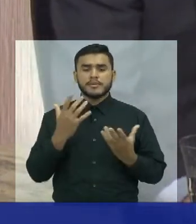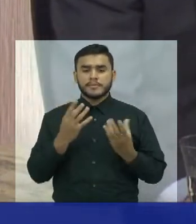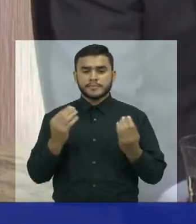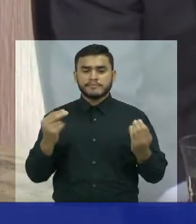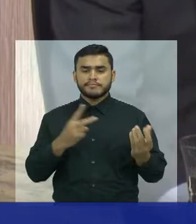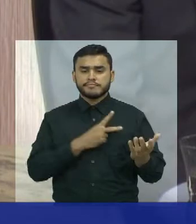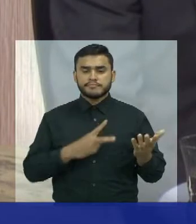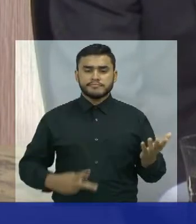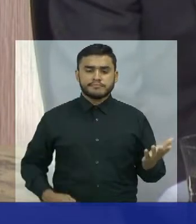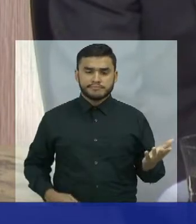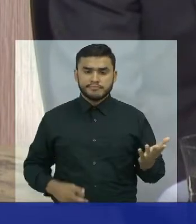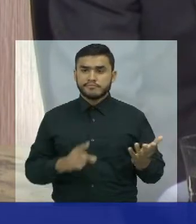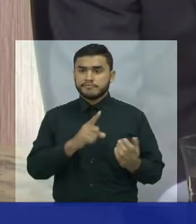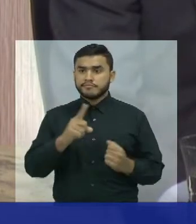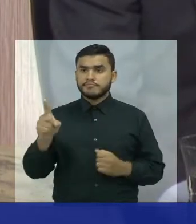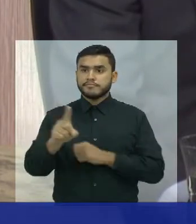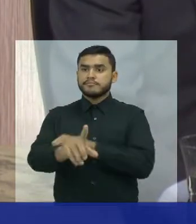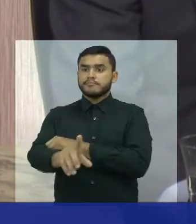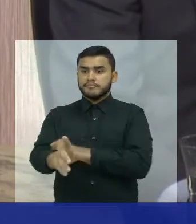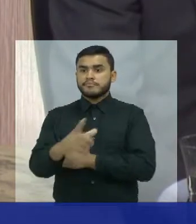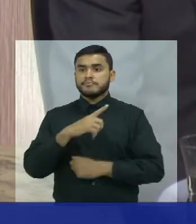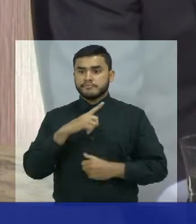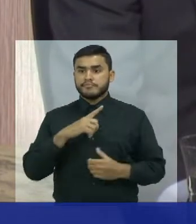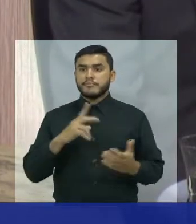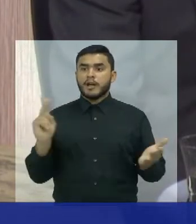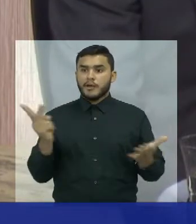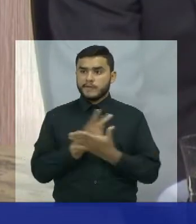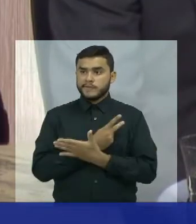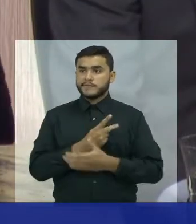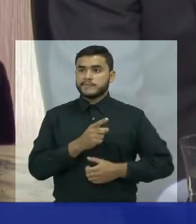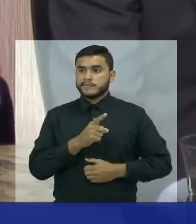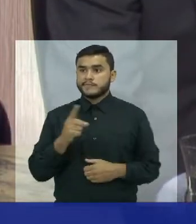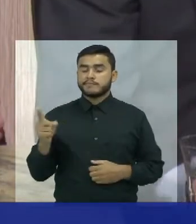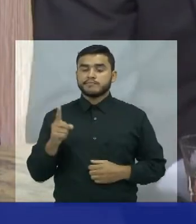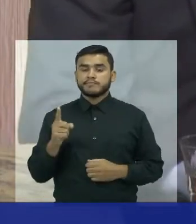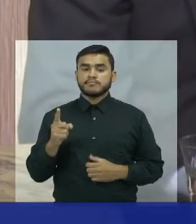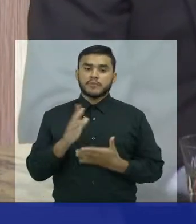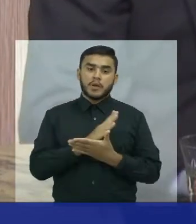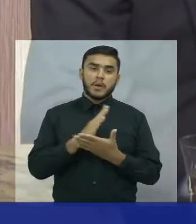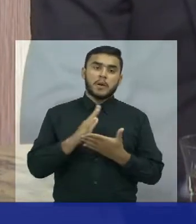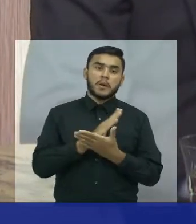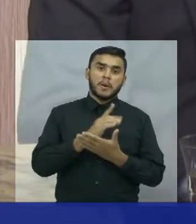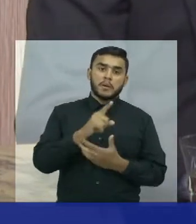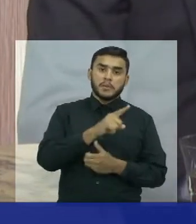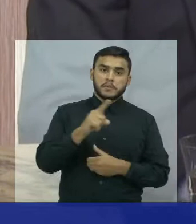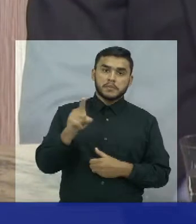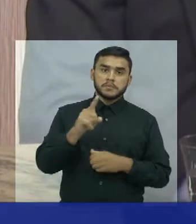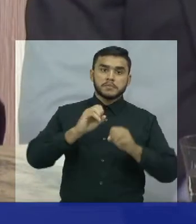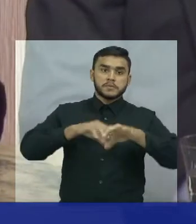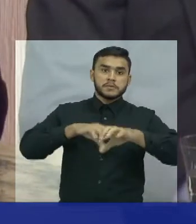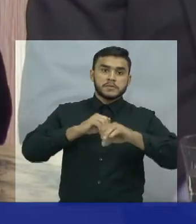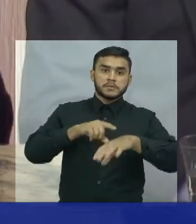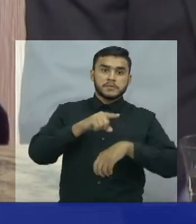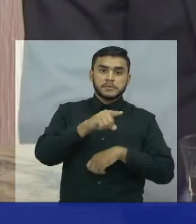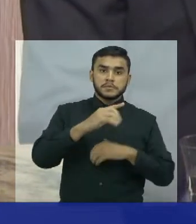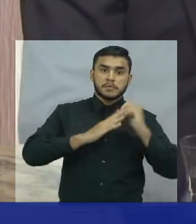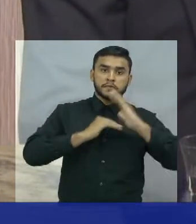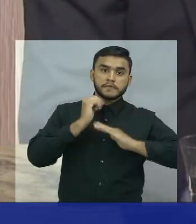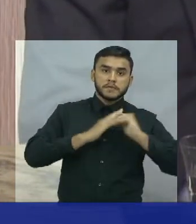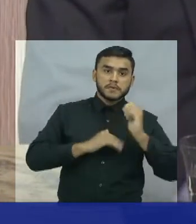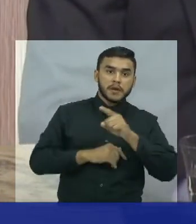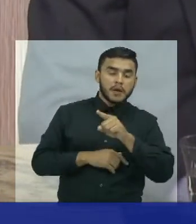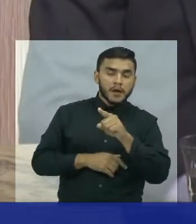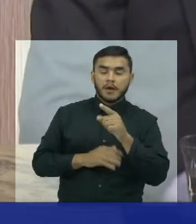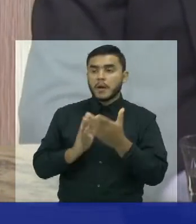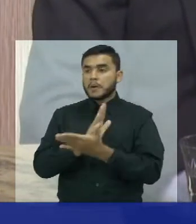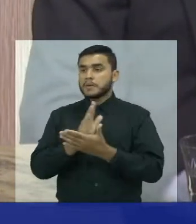aqui, eles têm identificação com determinadas pautas. Alguns são educadores e têm identidade com a pauta da educação,